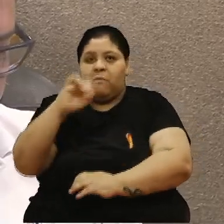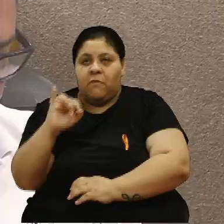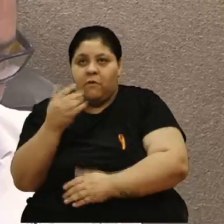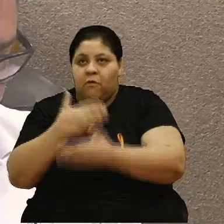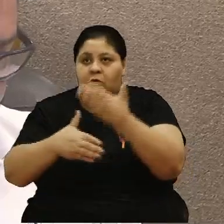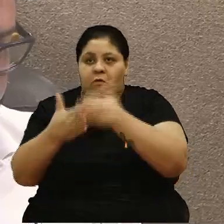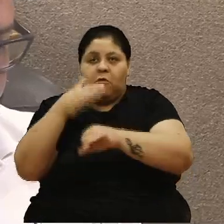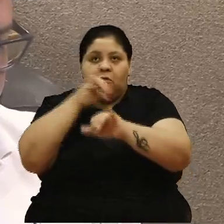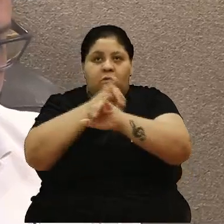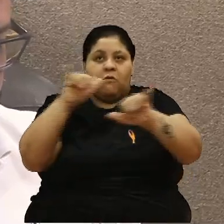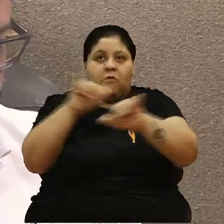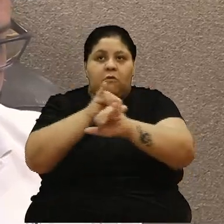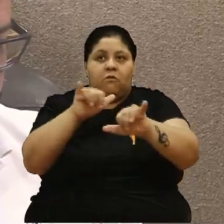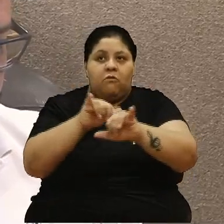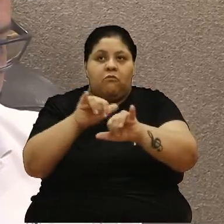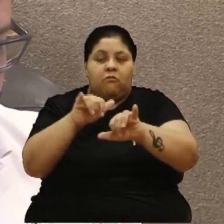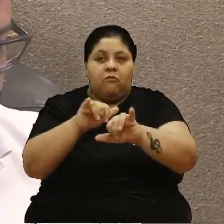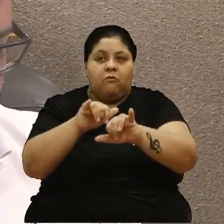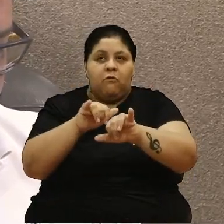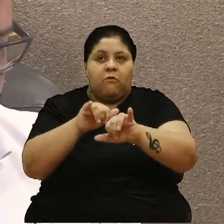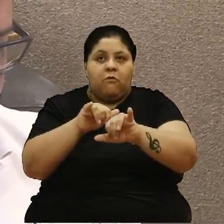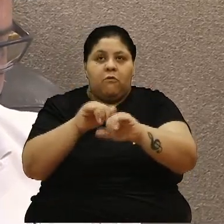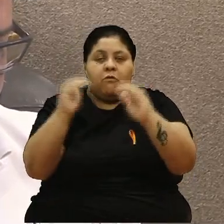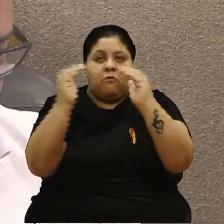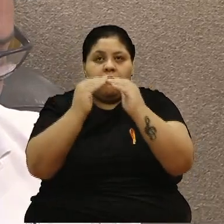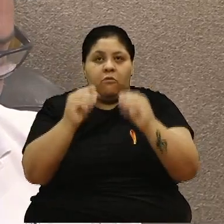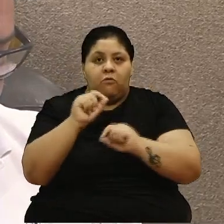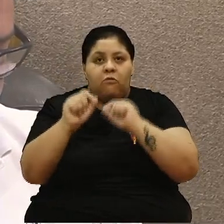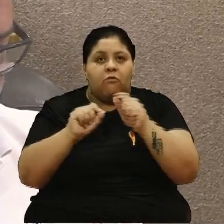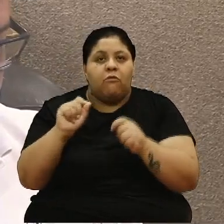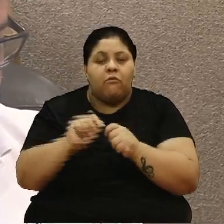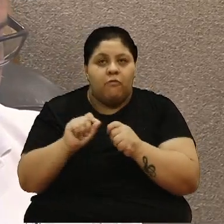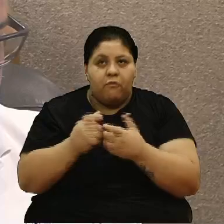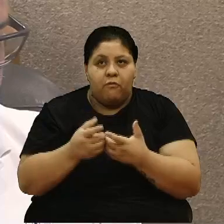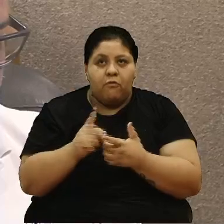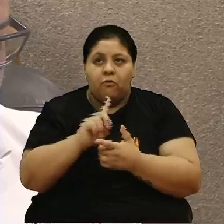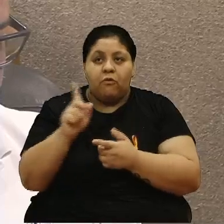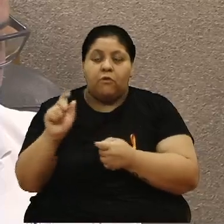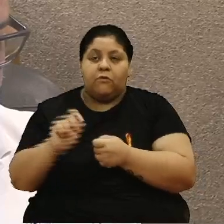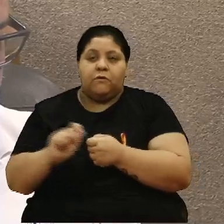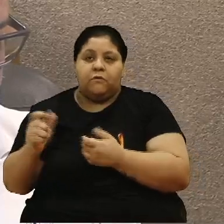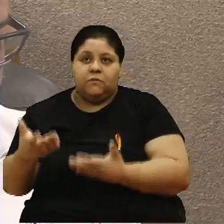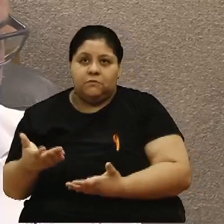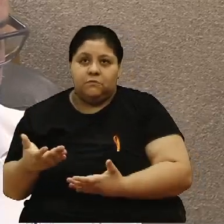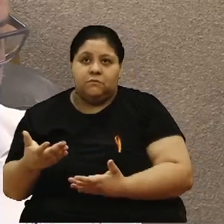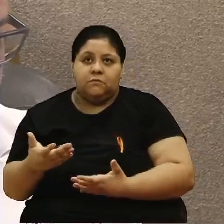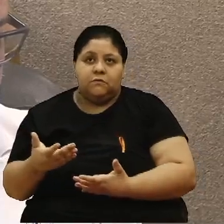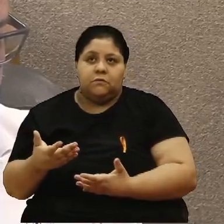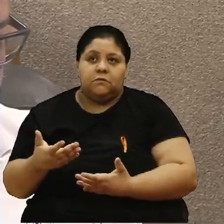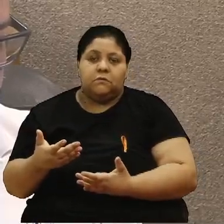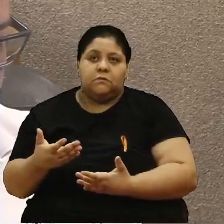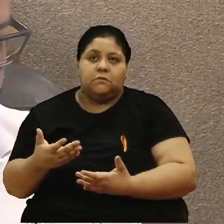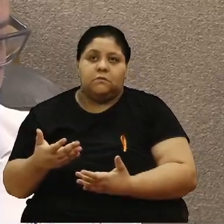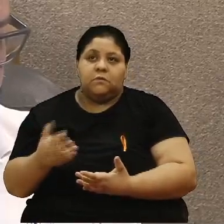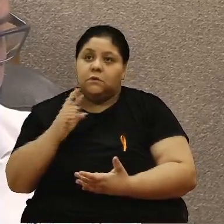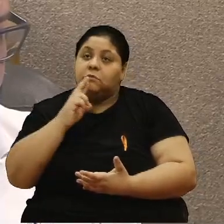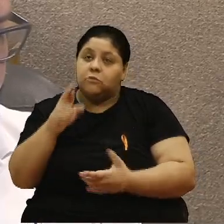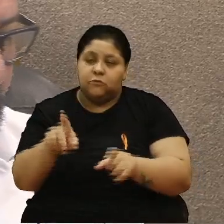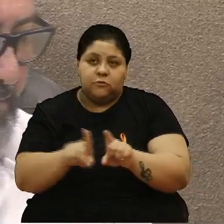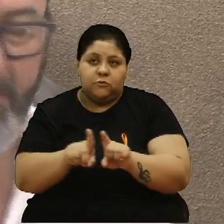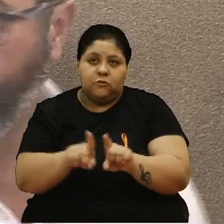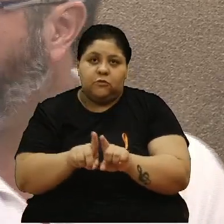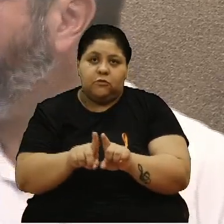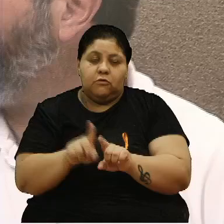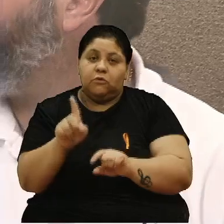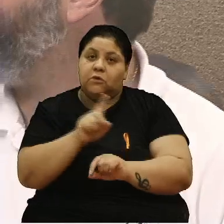todas as informações foram lhe passadas de acordo com o que está feito e o que não está, respectivamente, respondido. O que não